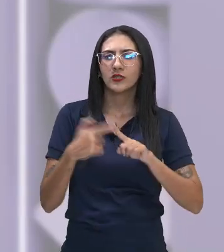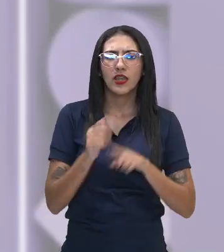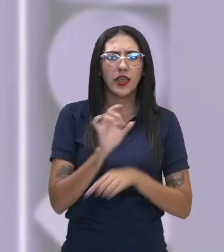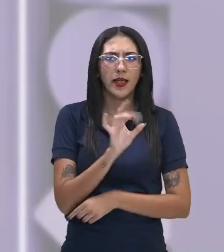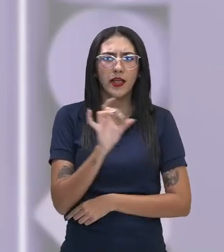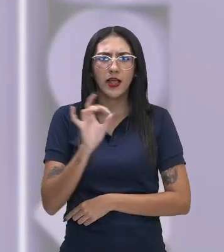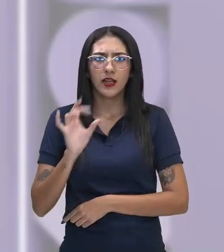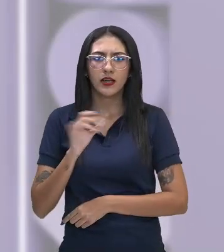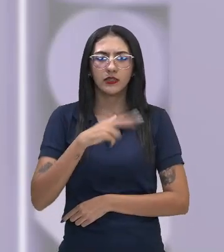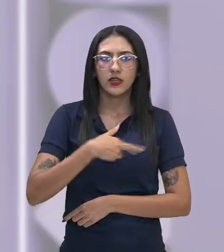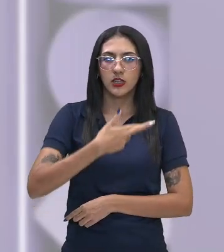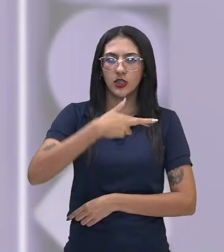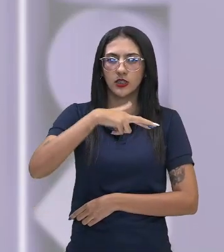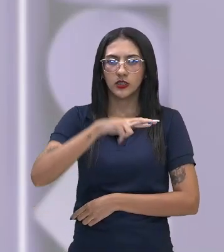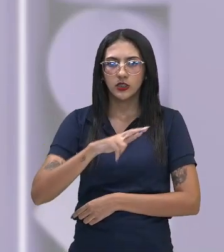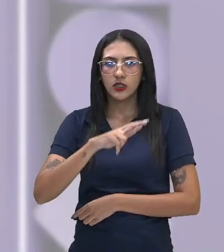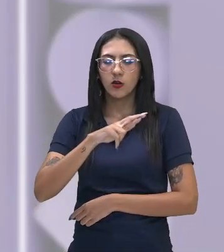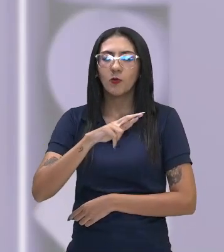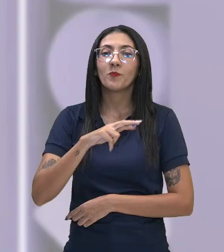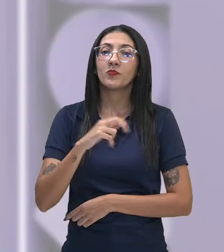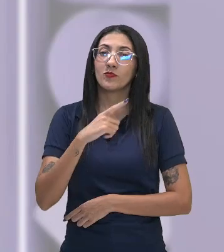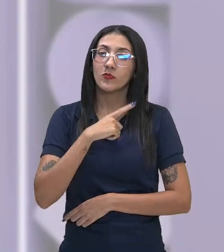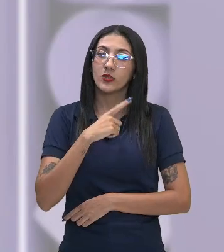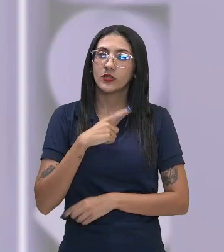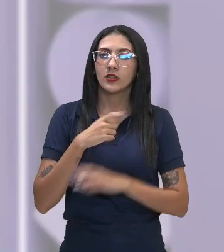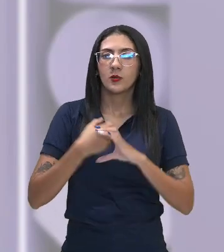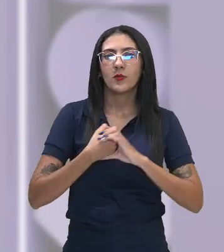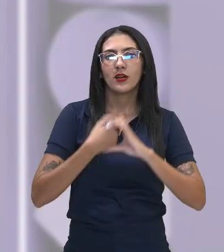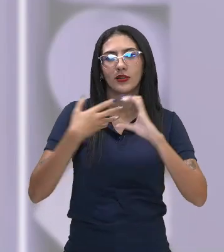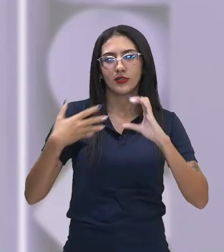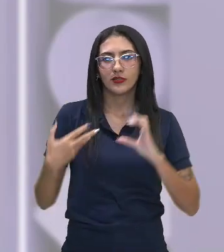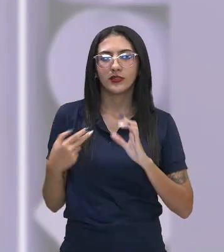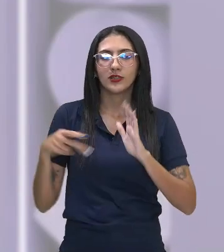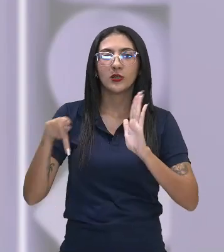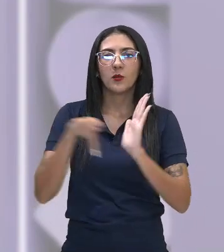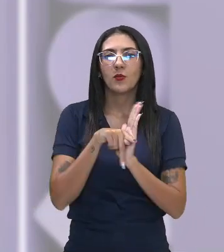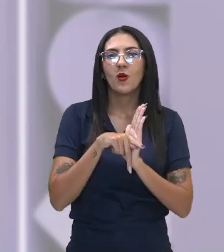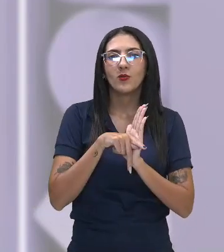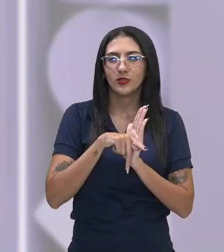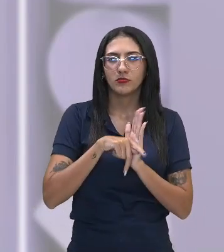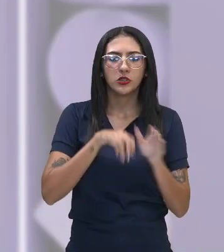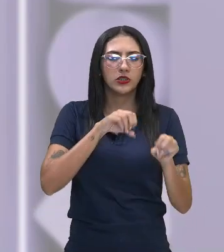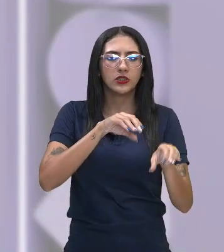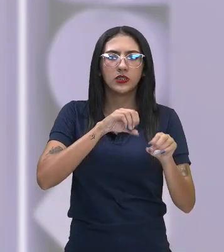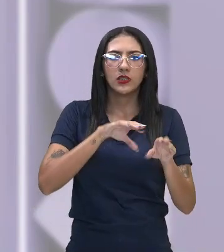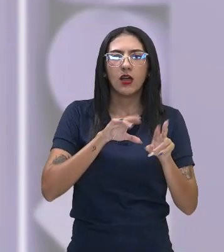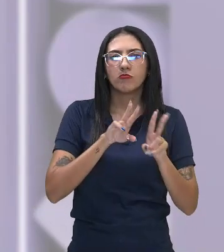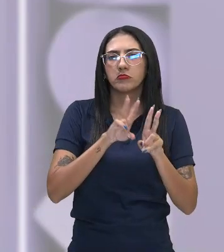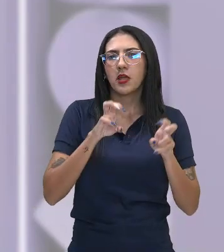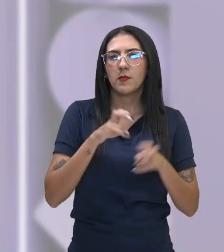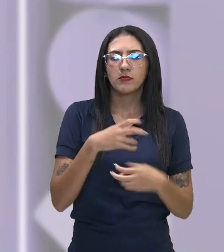tradição religiosa, ela tem o seu aspecto peculiar de amar nessa vida, de